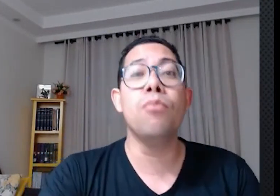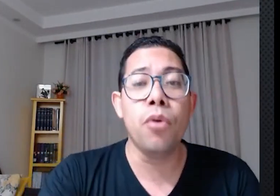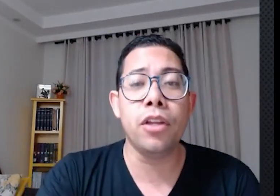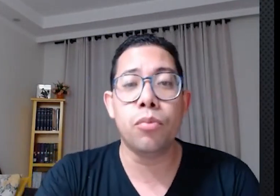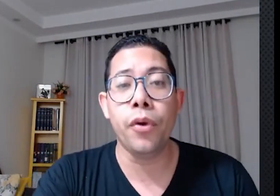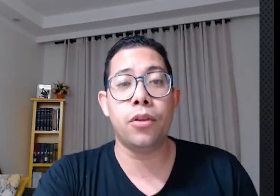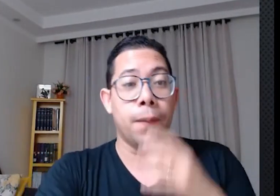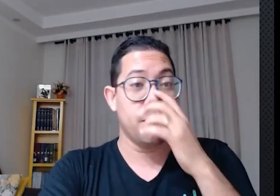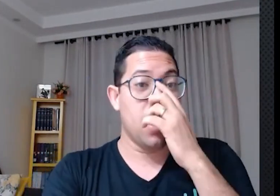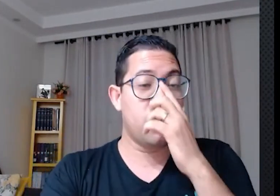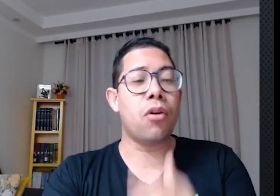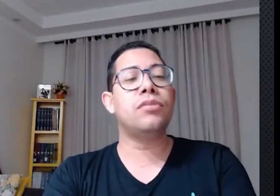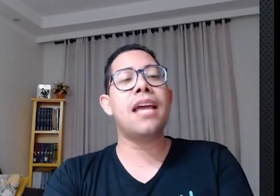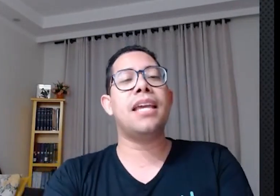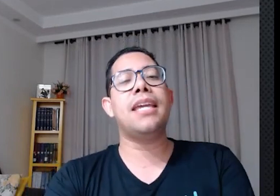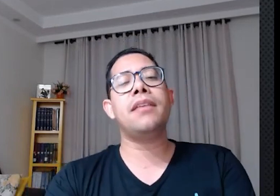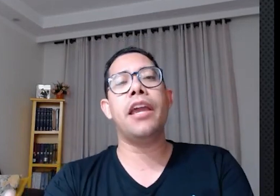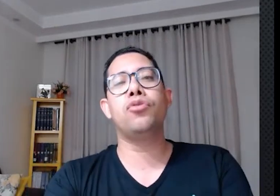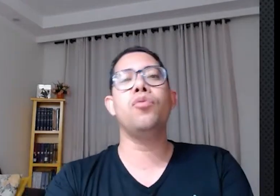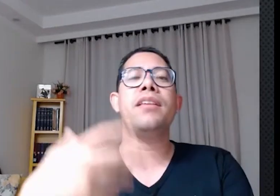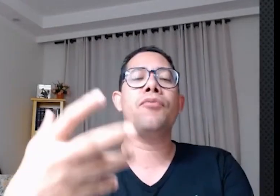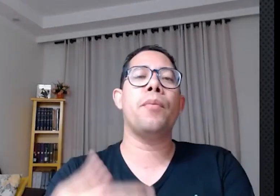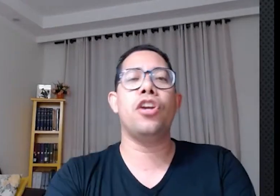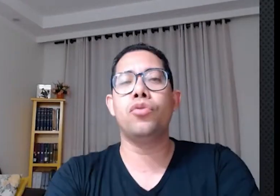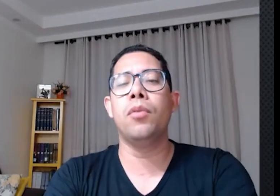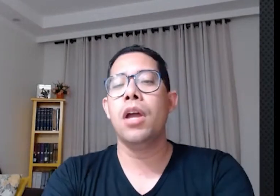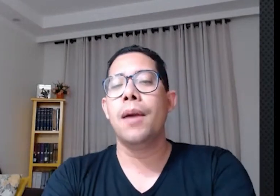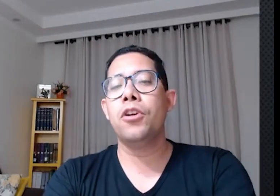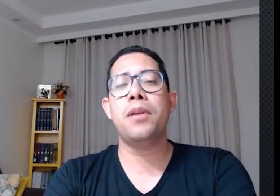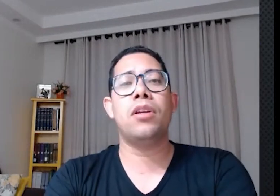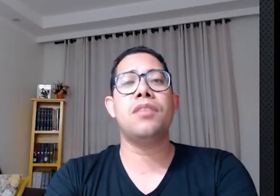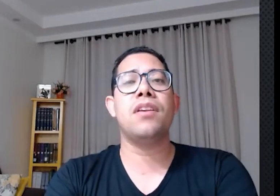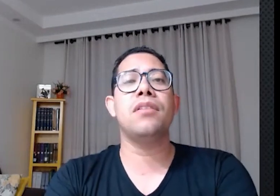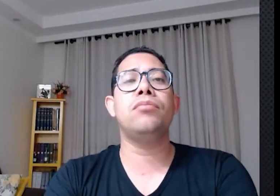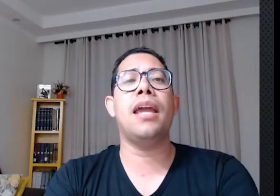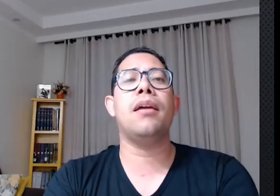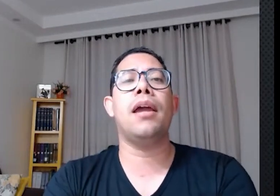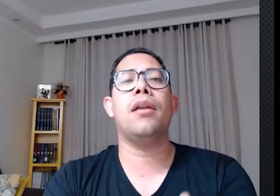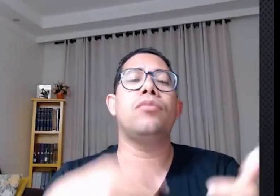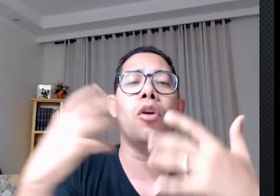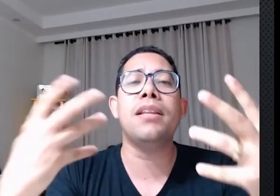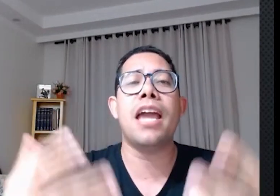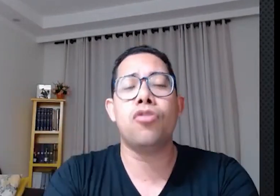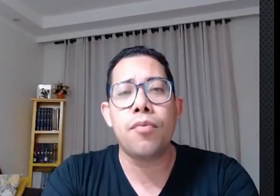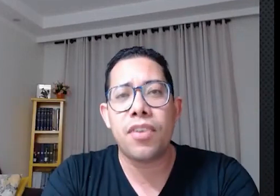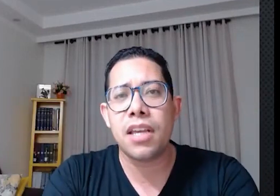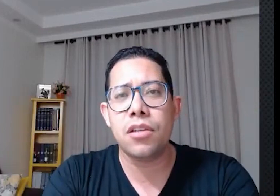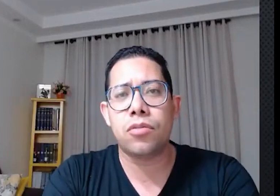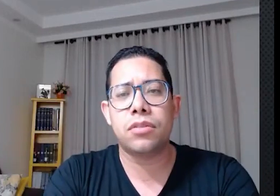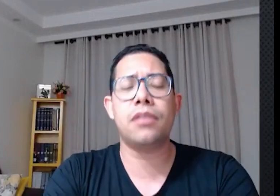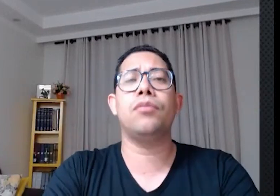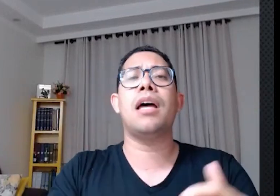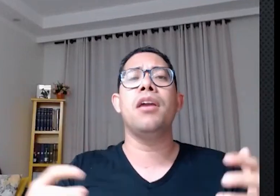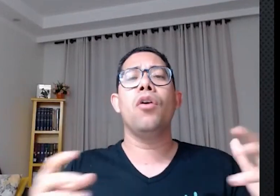e muito, muito. O que acontece é que esse resumo, essa forma de resumo, muitas pessoas às vezes não têm uma ideia de como fazer